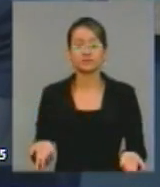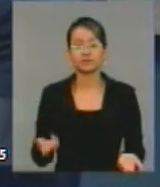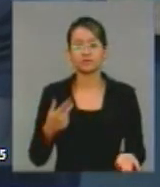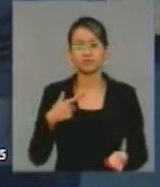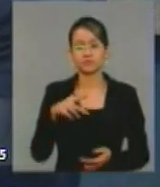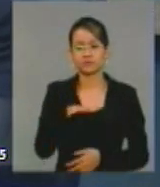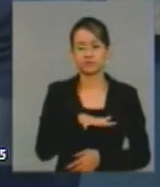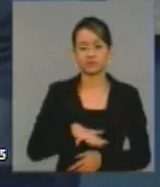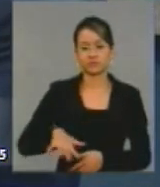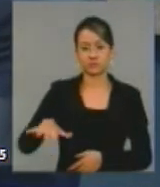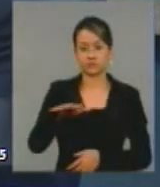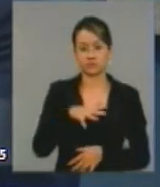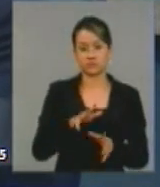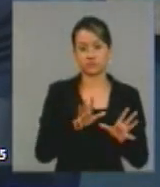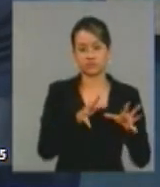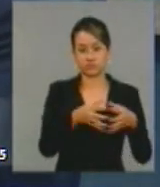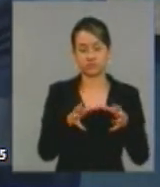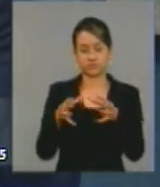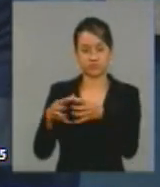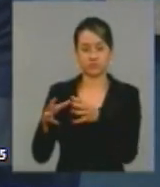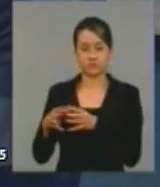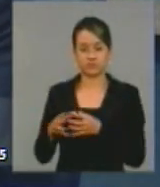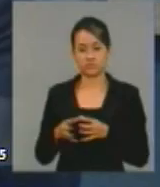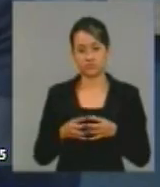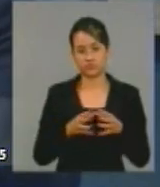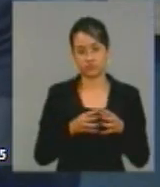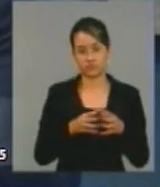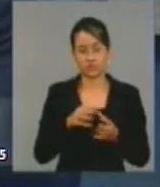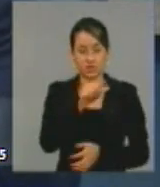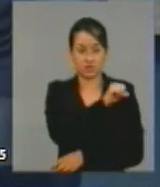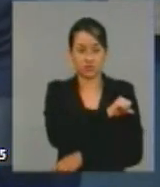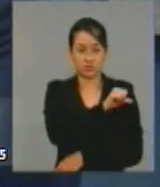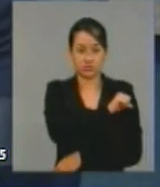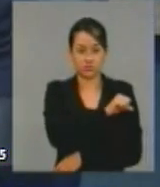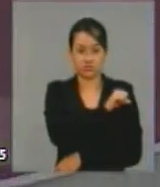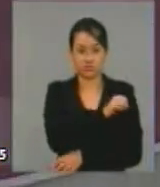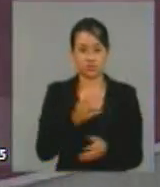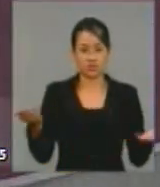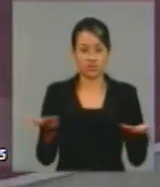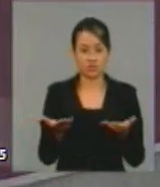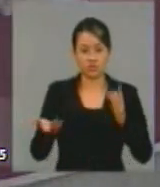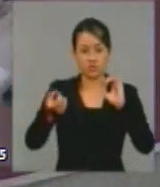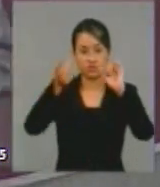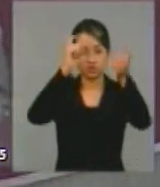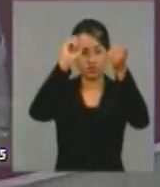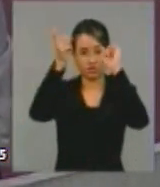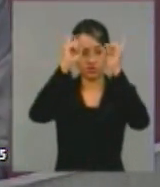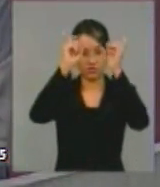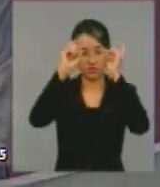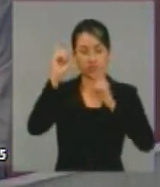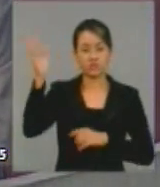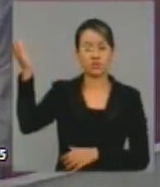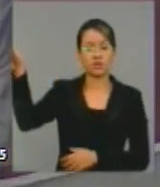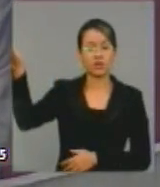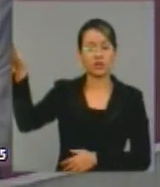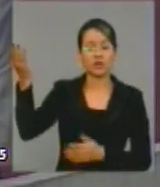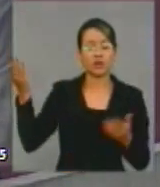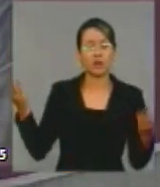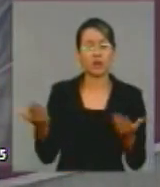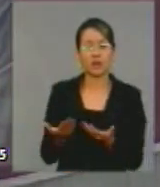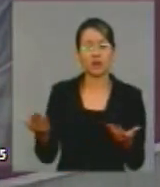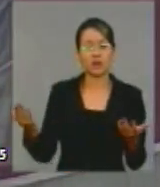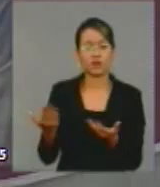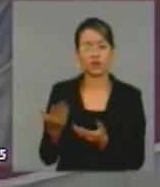Ceará, é uma das legislações mais avançadas do Estado. Exatamente. O Rio de Janeiro agora está discutindo, deputado Carlos Felipe, uma legislação